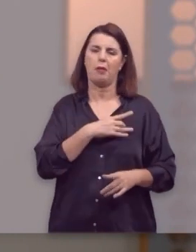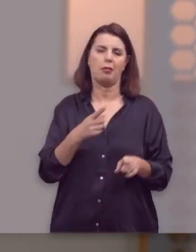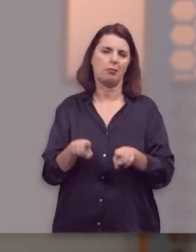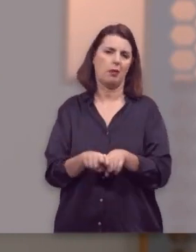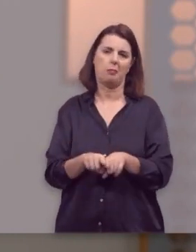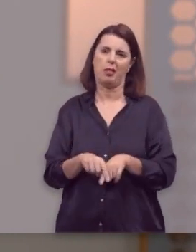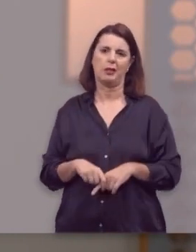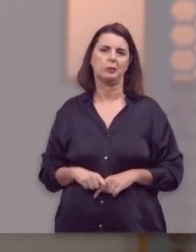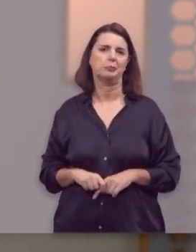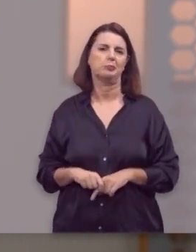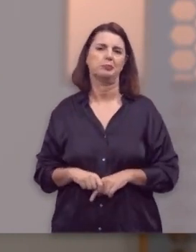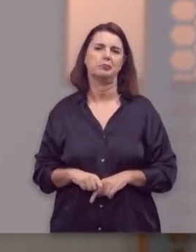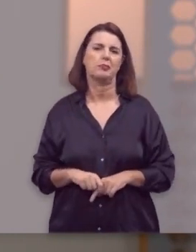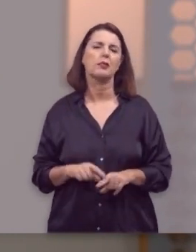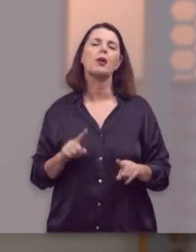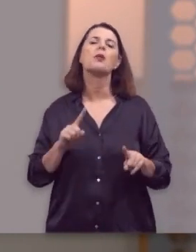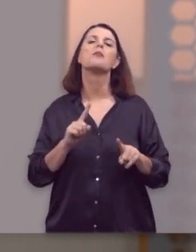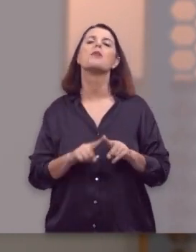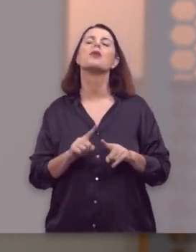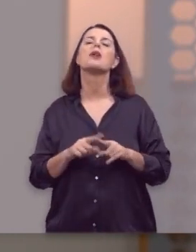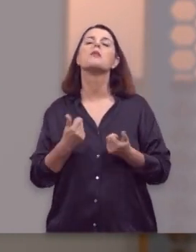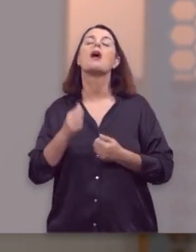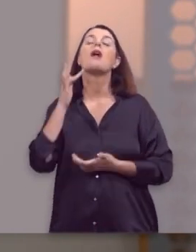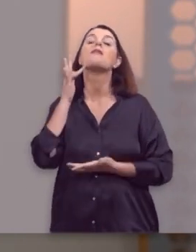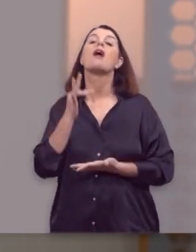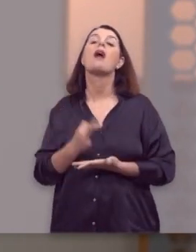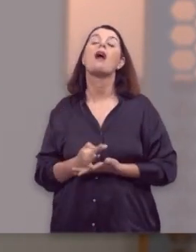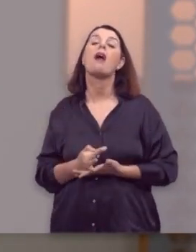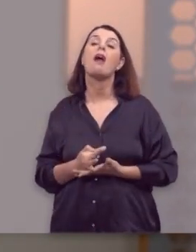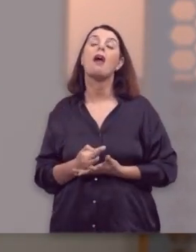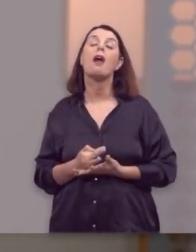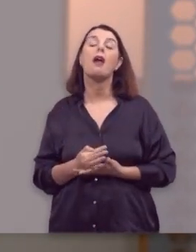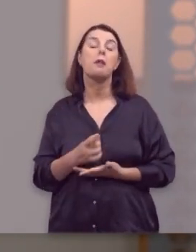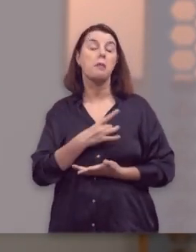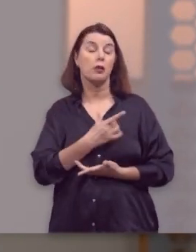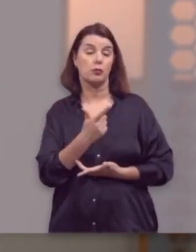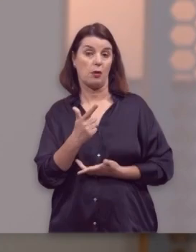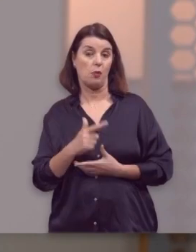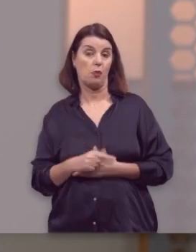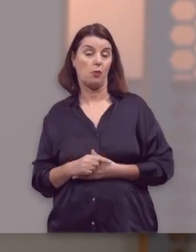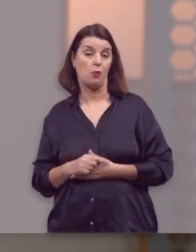também. Por que eles deviam ter fé e não medo?